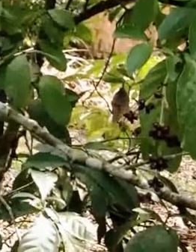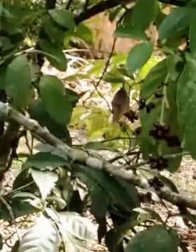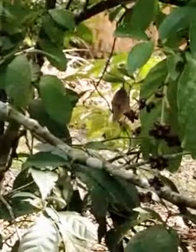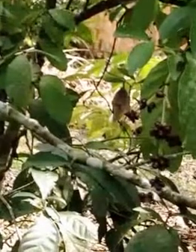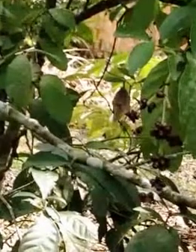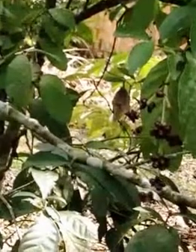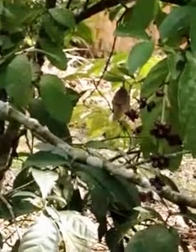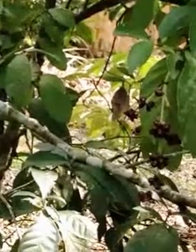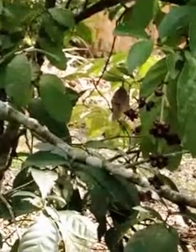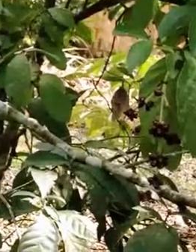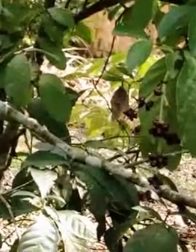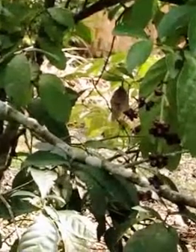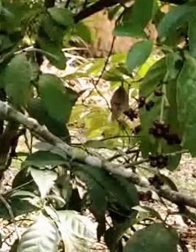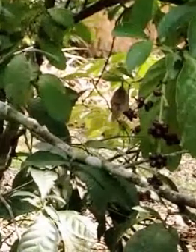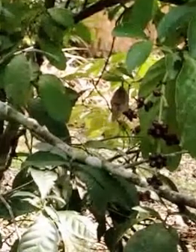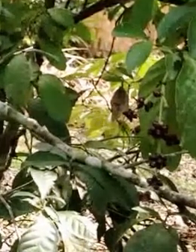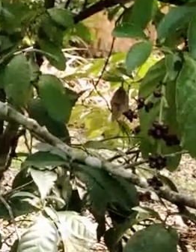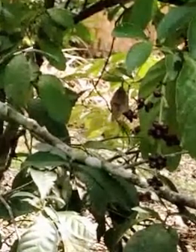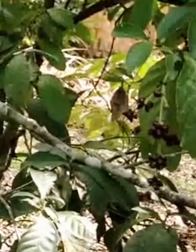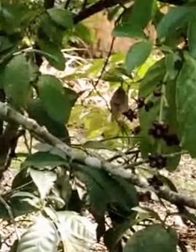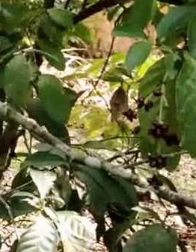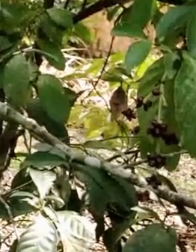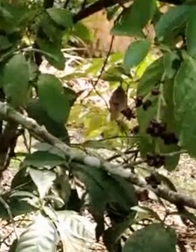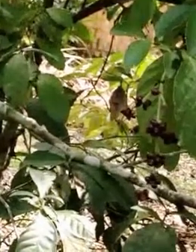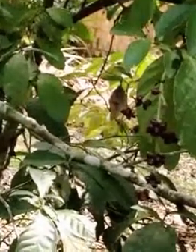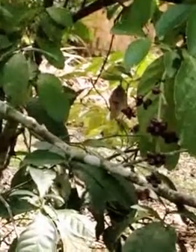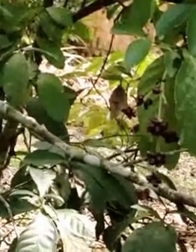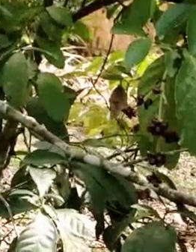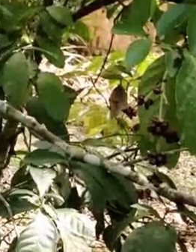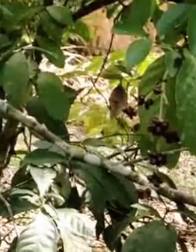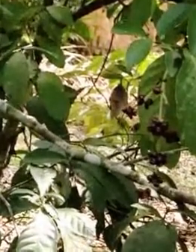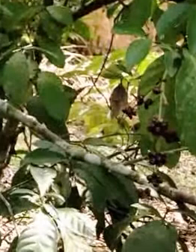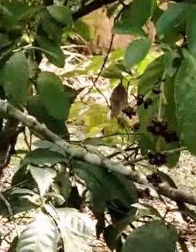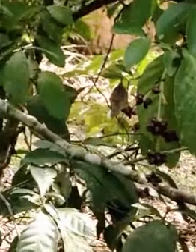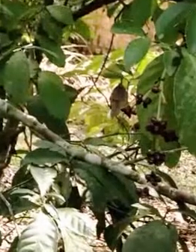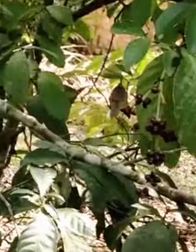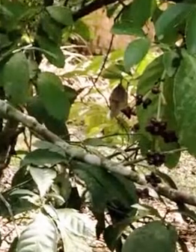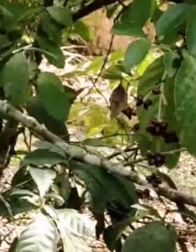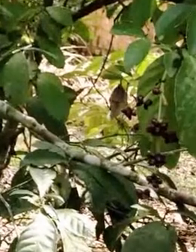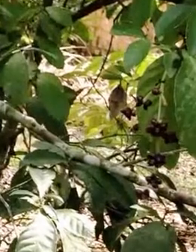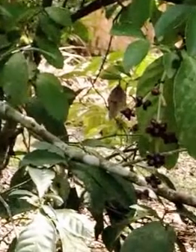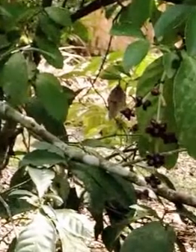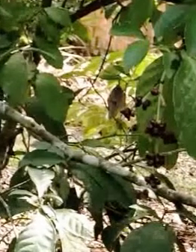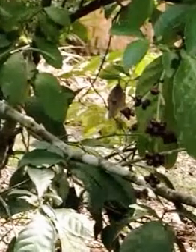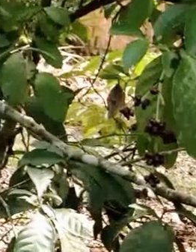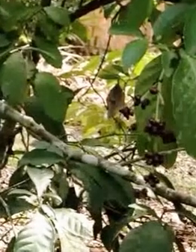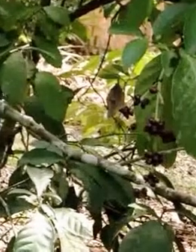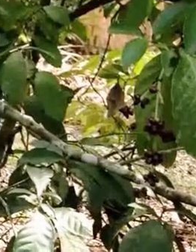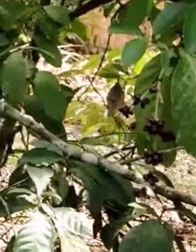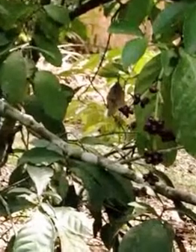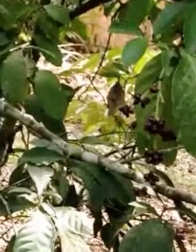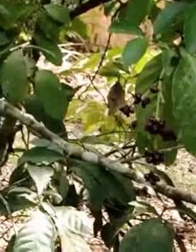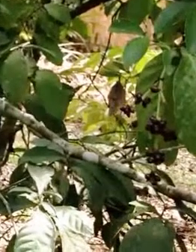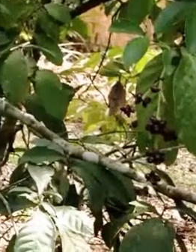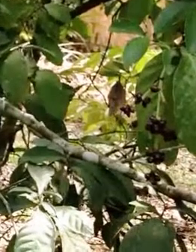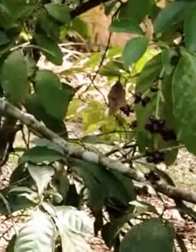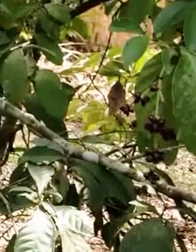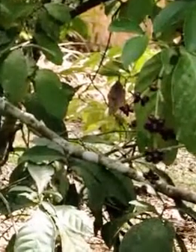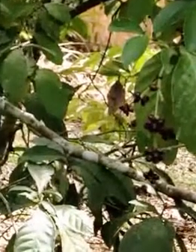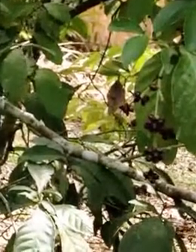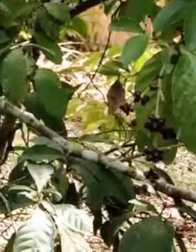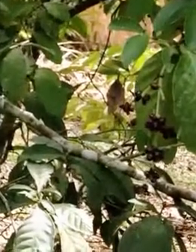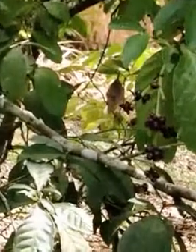Eu vou cantar, de joelho em uma cruz. Eu